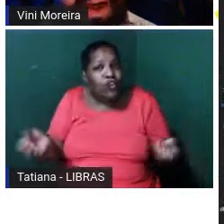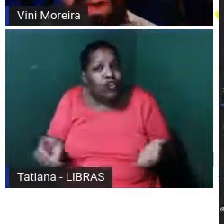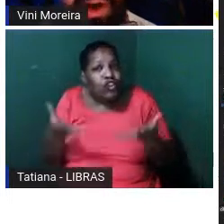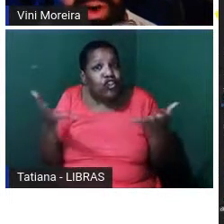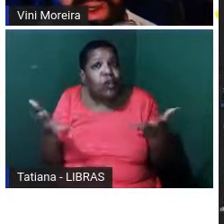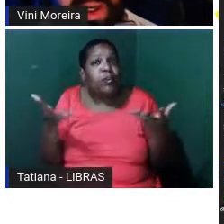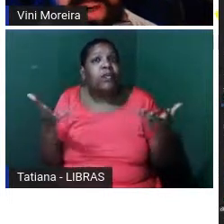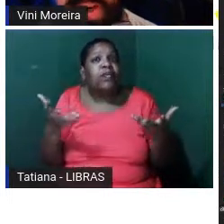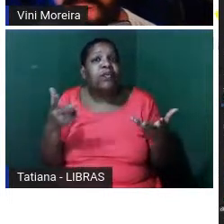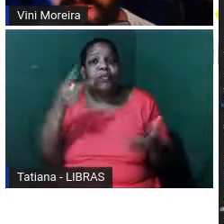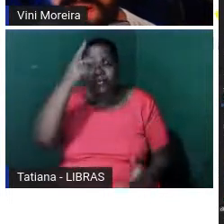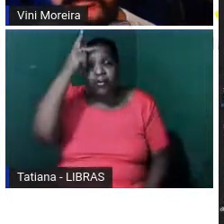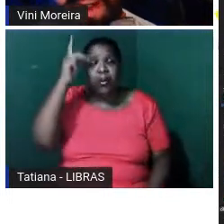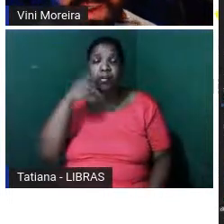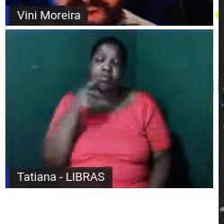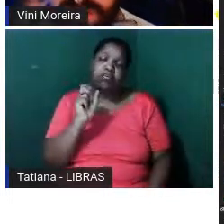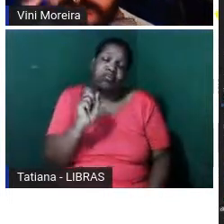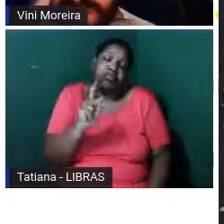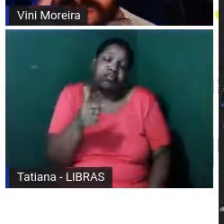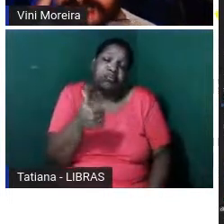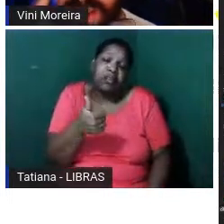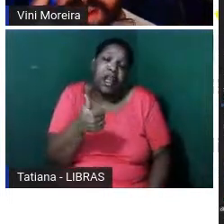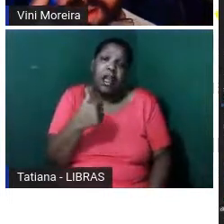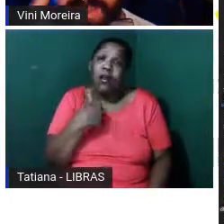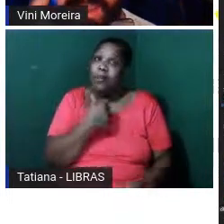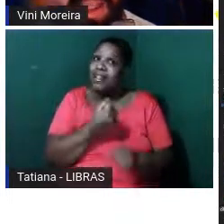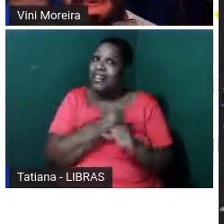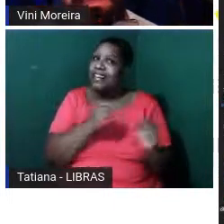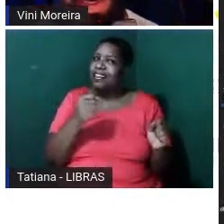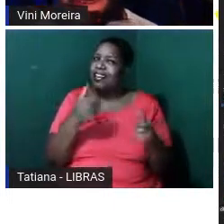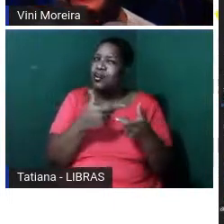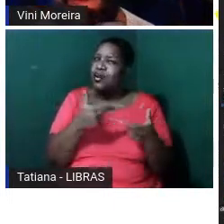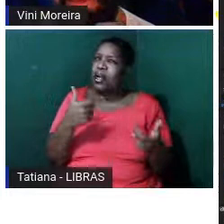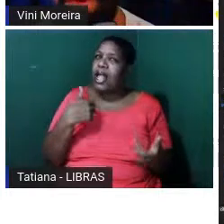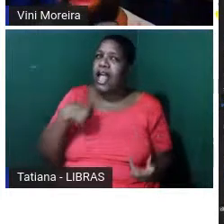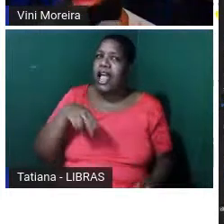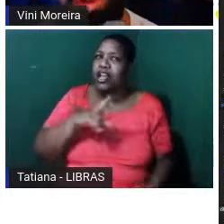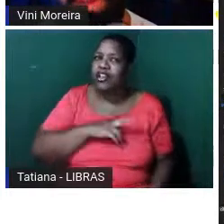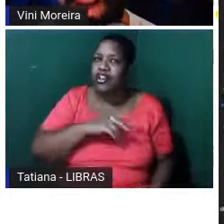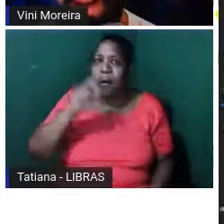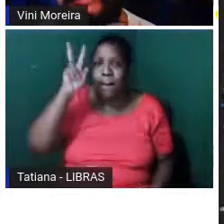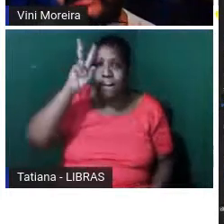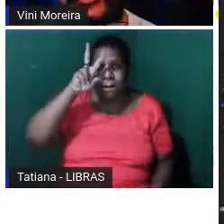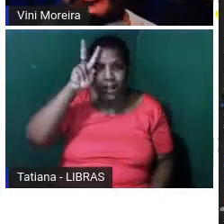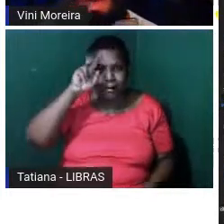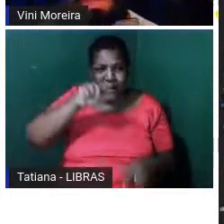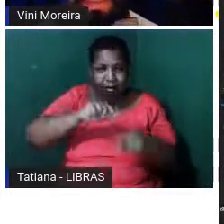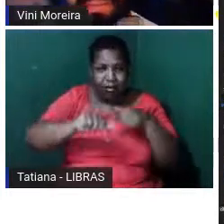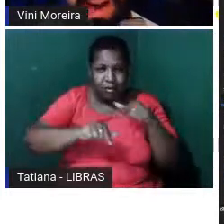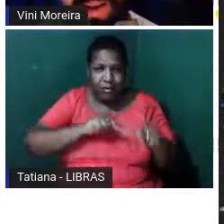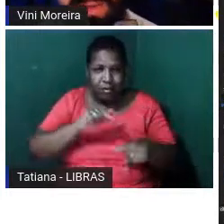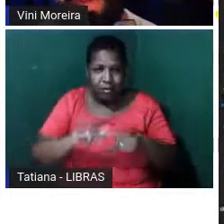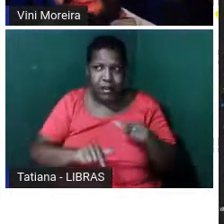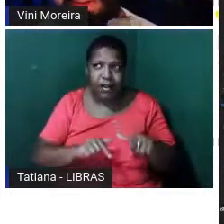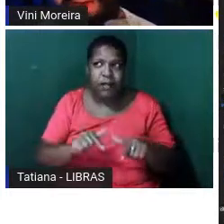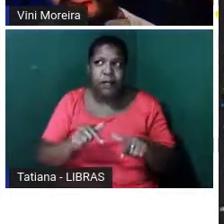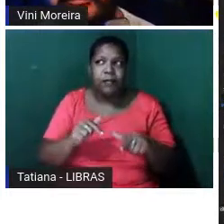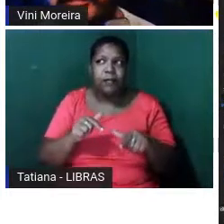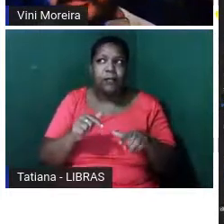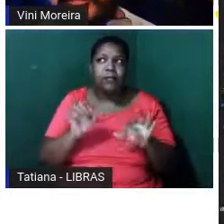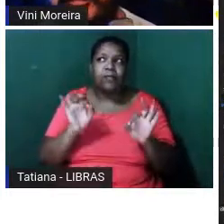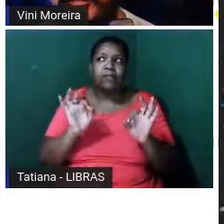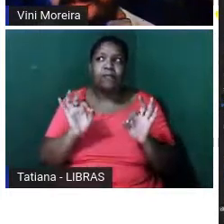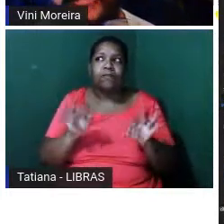pessoal vai achar o que uma das grandes coisas que a gente tem que lembrar quando a gente está trabalhando mas